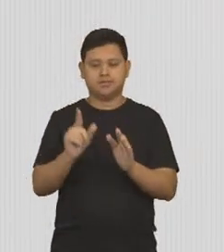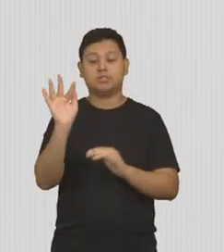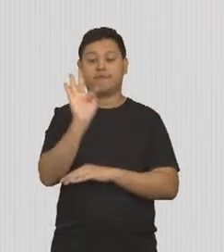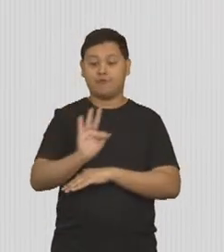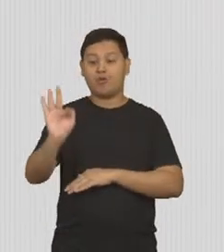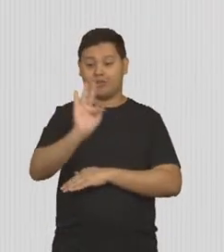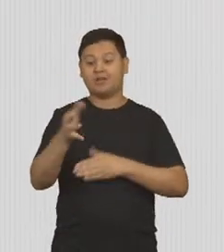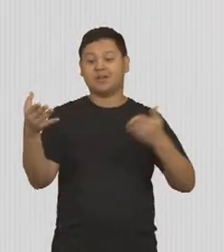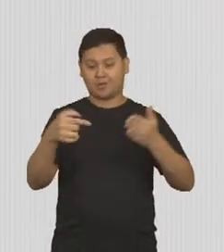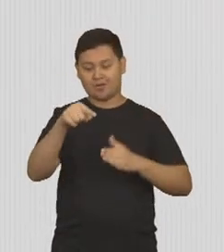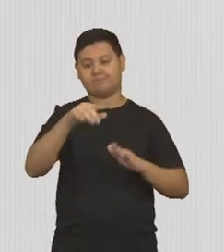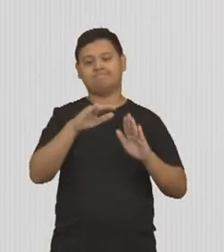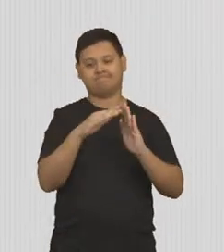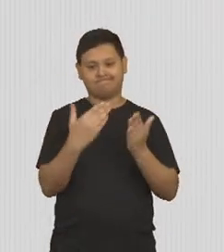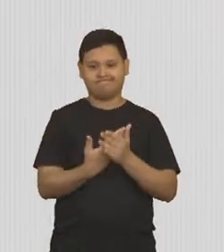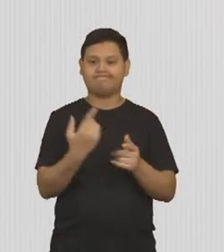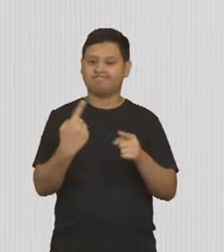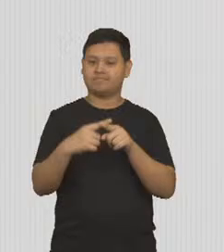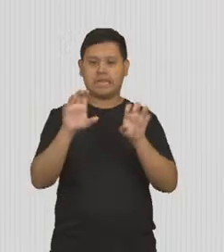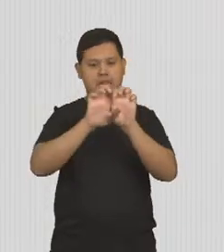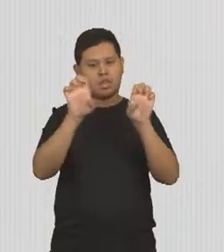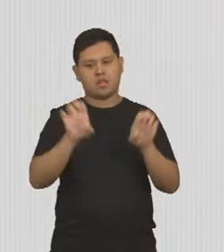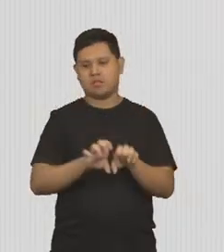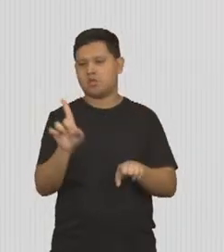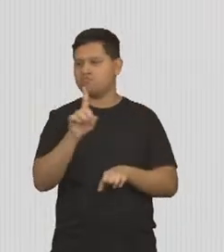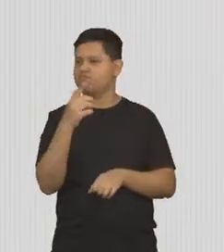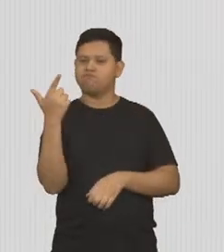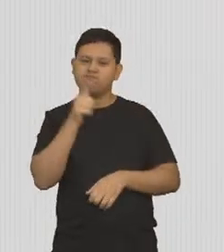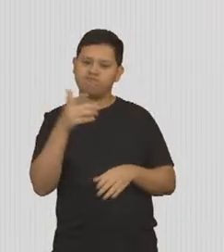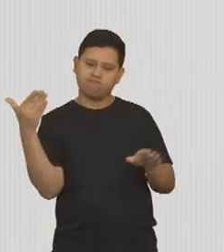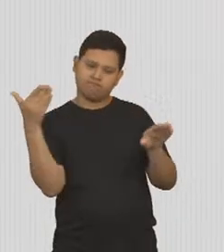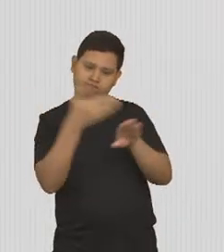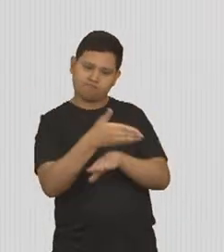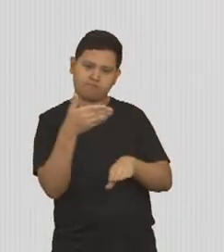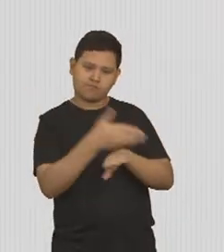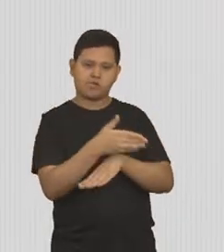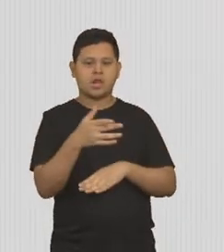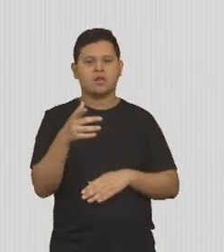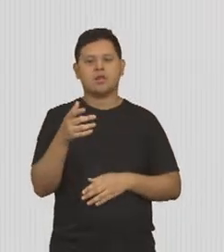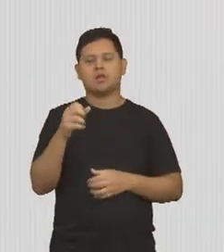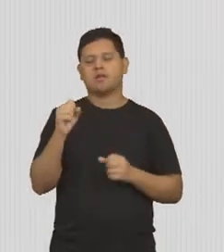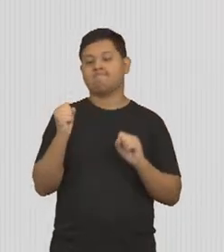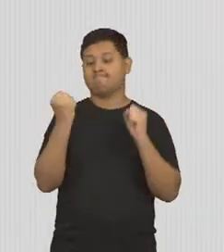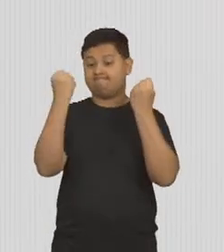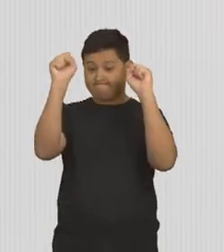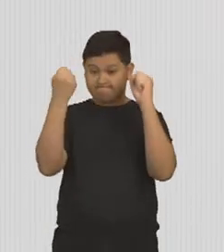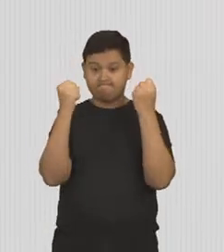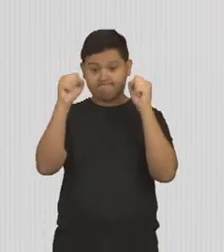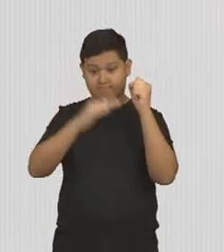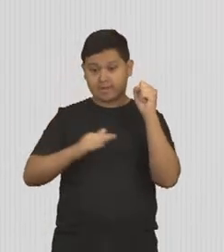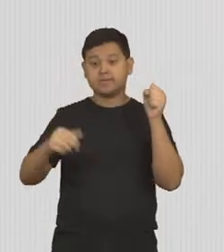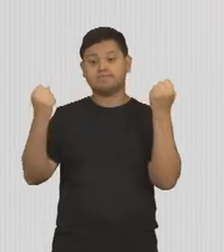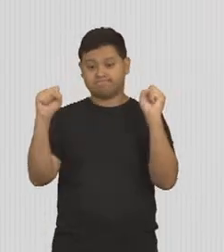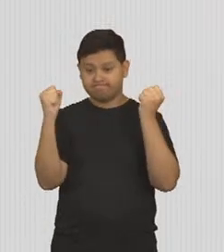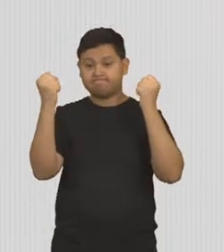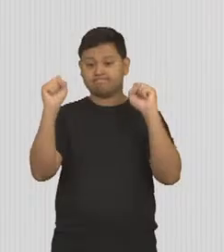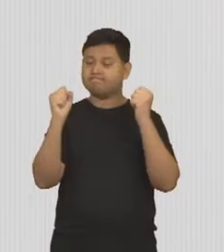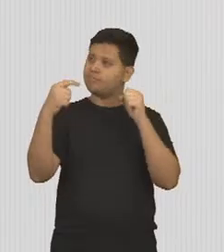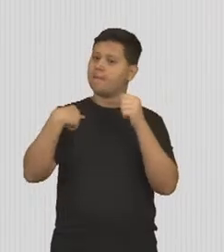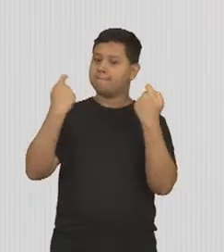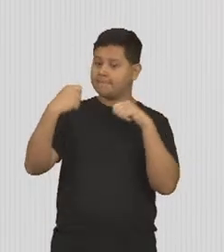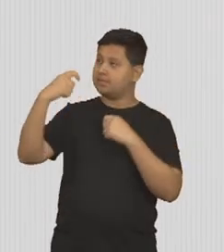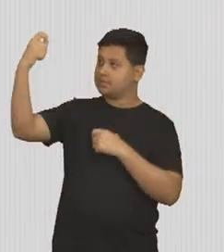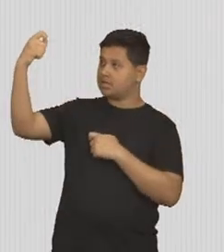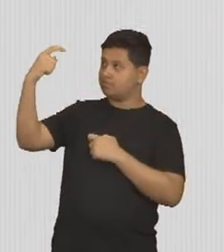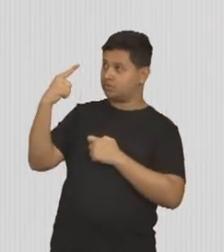e essa faculdade, obviamente, não tem a estrutura necessária para receber crianças que precisam correr, que precisam fazer educação física, que precisam ser expostas ao sol com